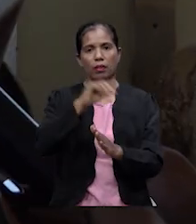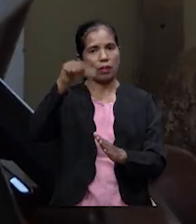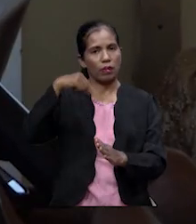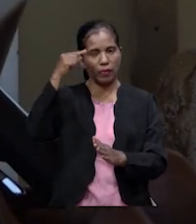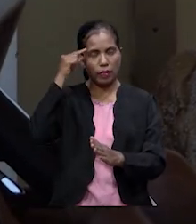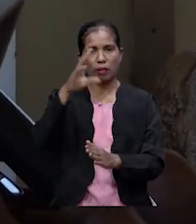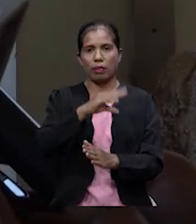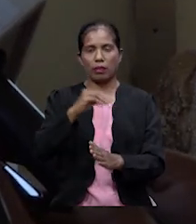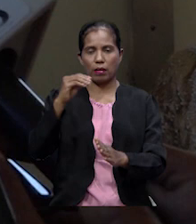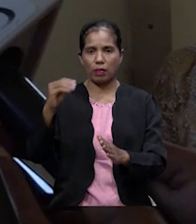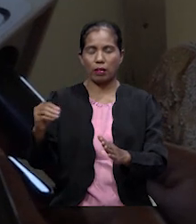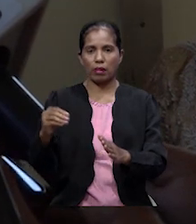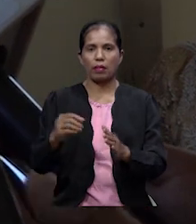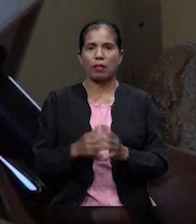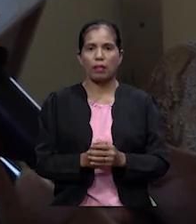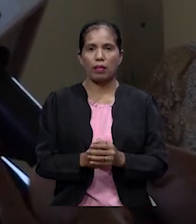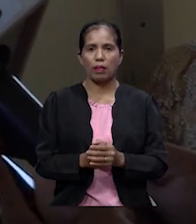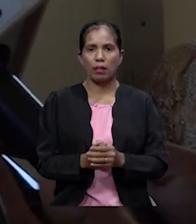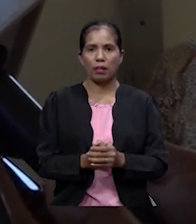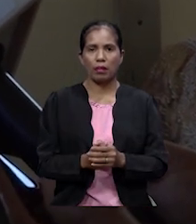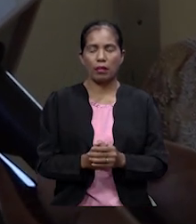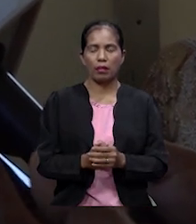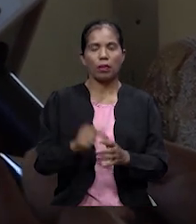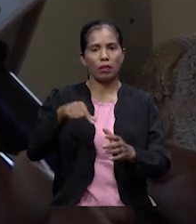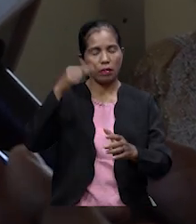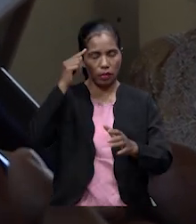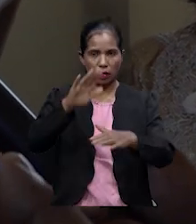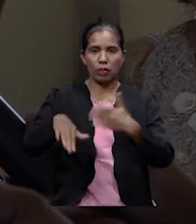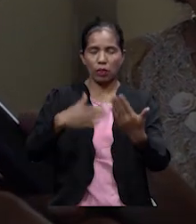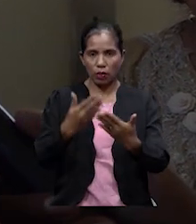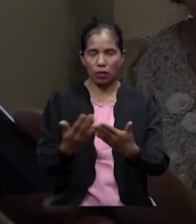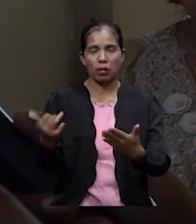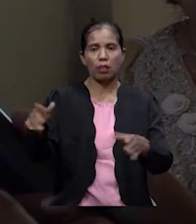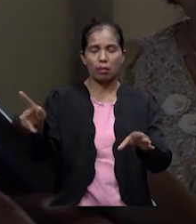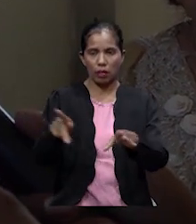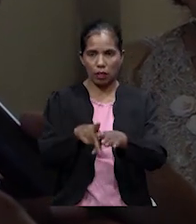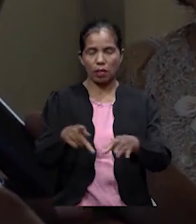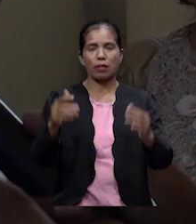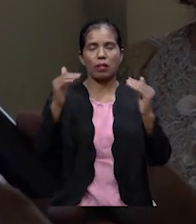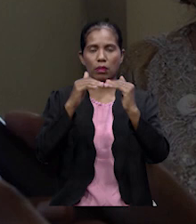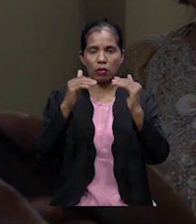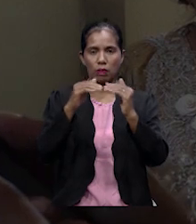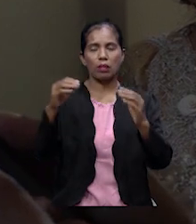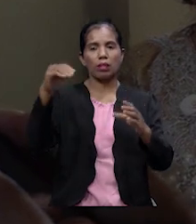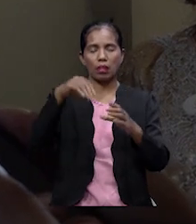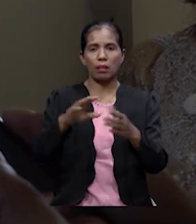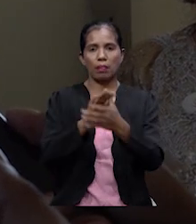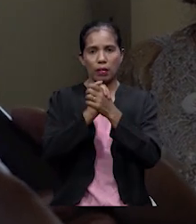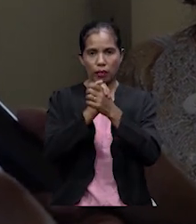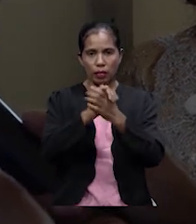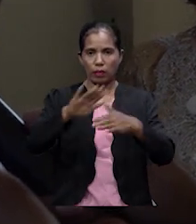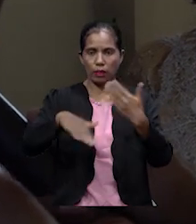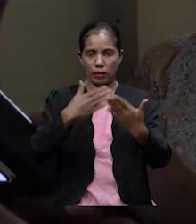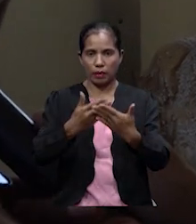UIA 2002, estou hoje. O governo ser outro, na vez participa e a construção do Estado, parabéns para o outro.